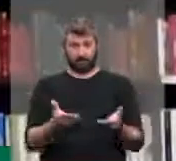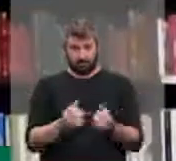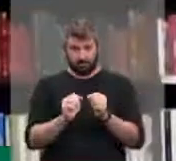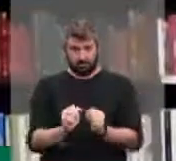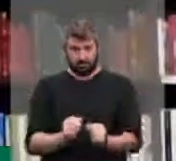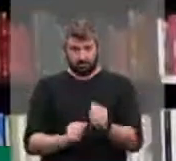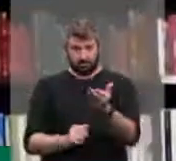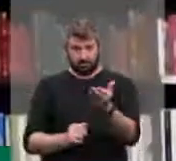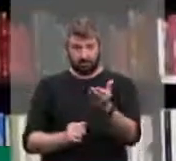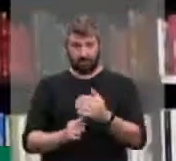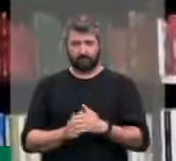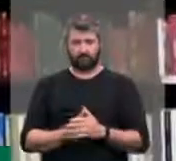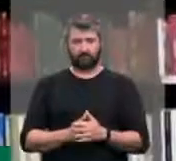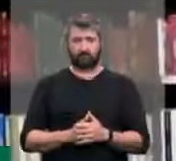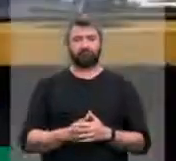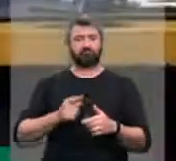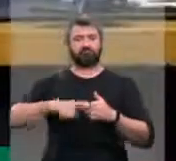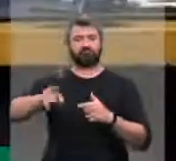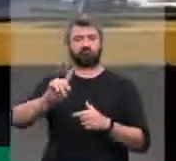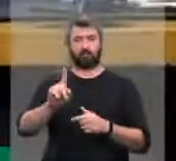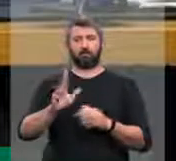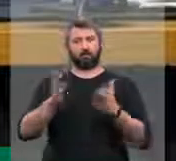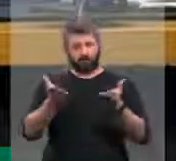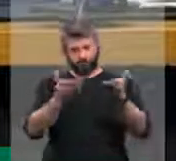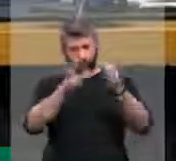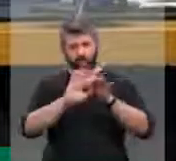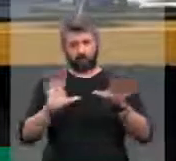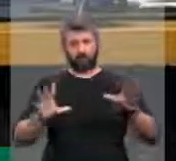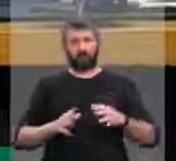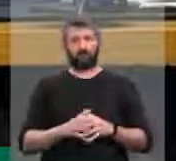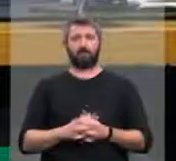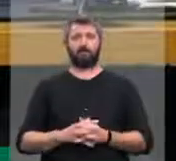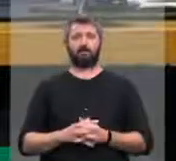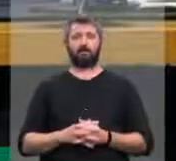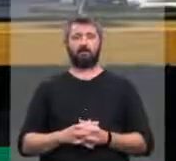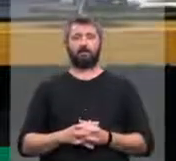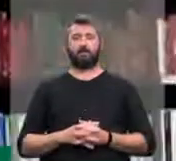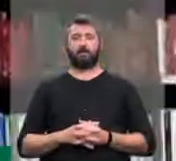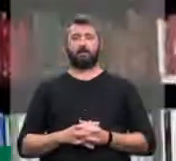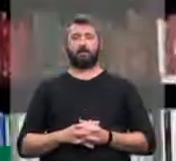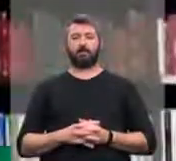Pode ser? Sem problemas, deputado. Fique à vontade. Muito obrigado.